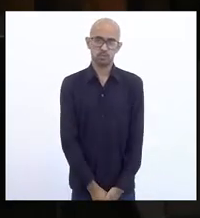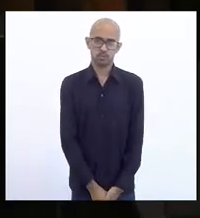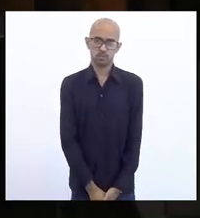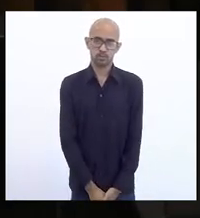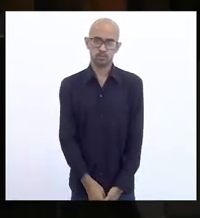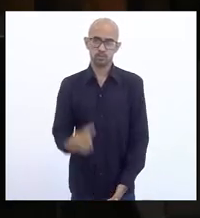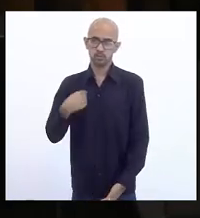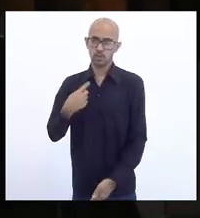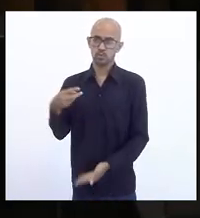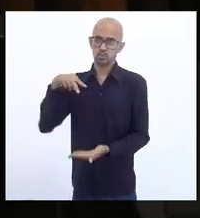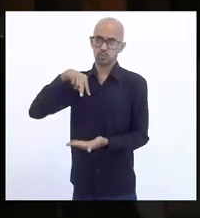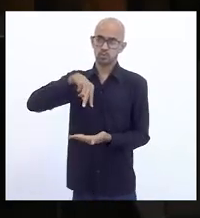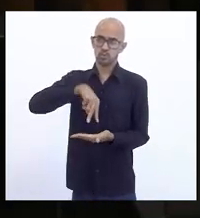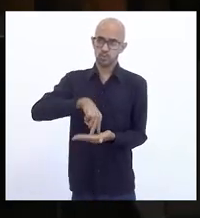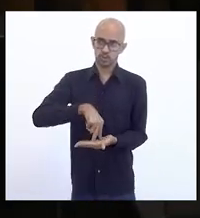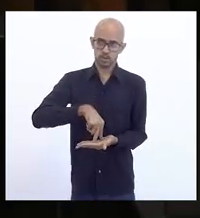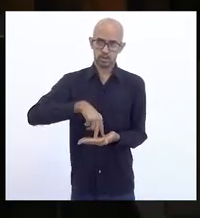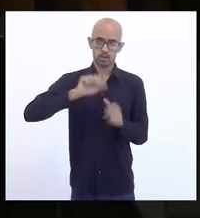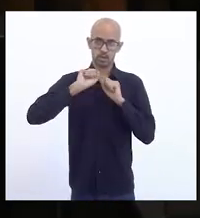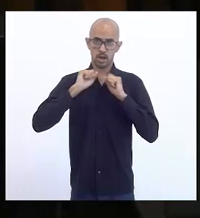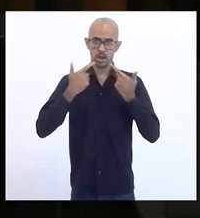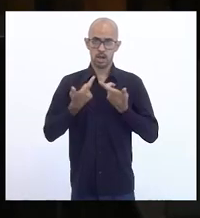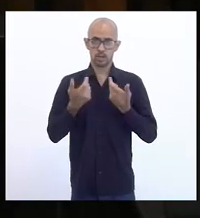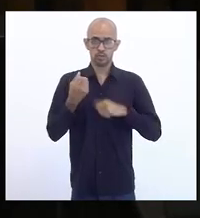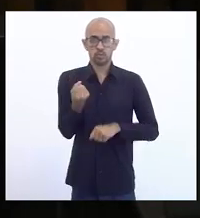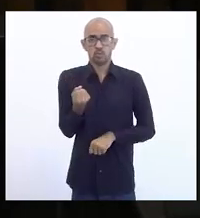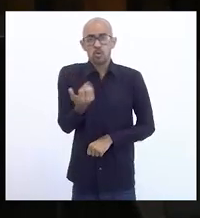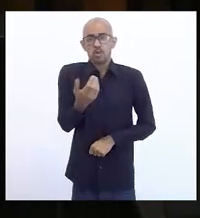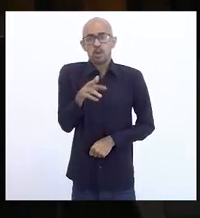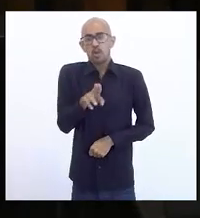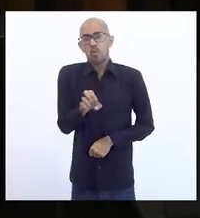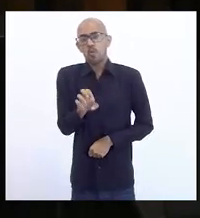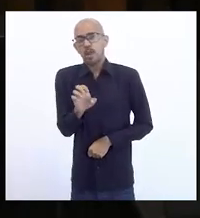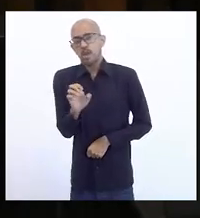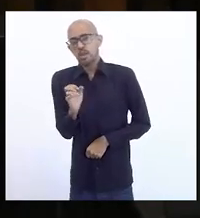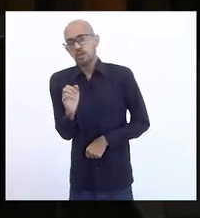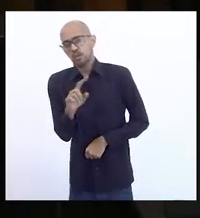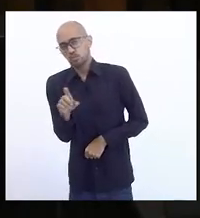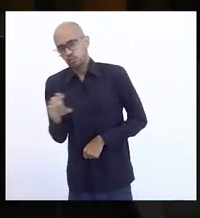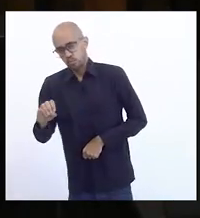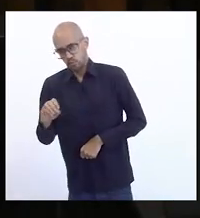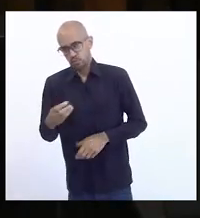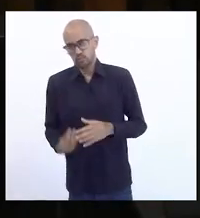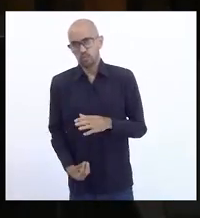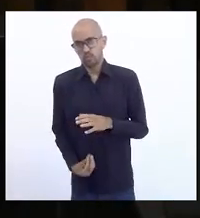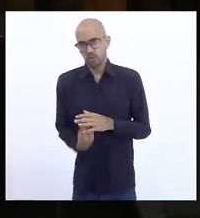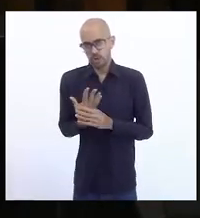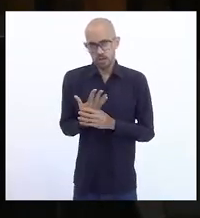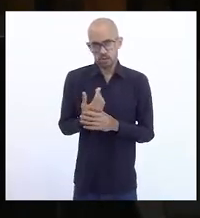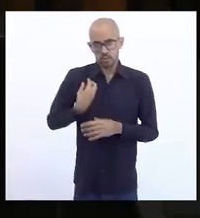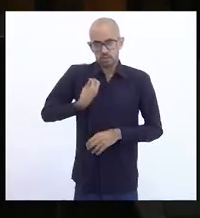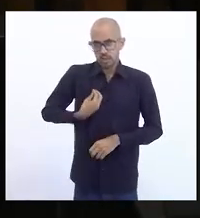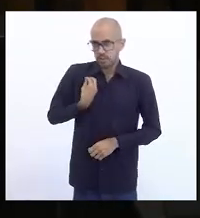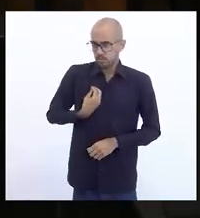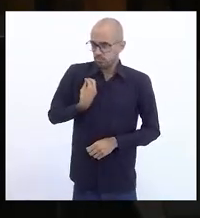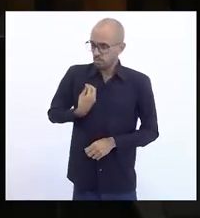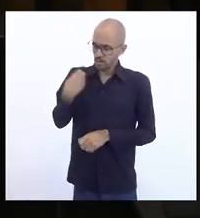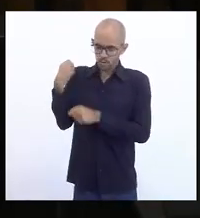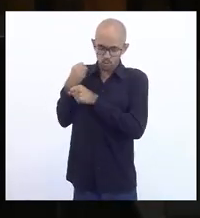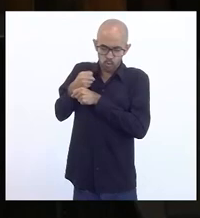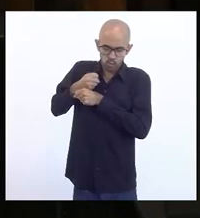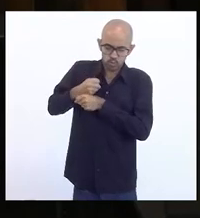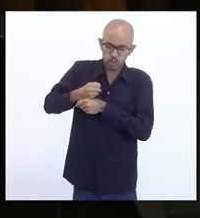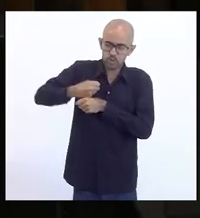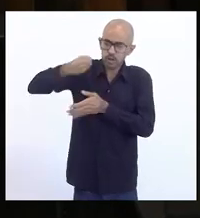Estou aqui no parlamento desde que a UESO foi criada e participei todos os anos das